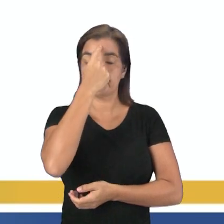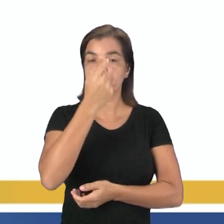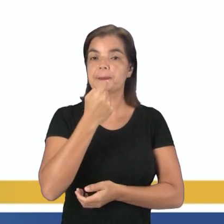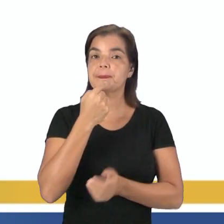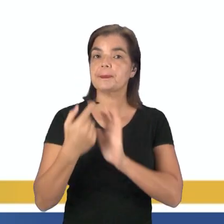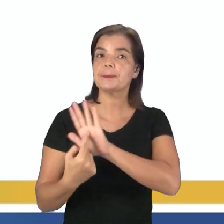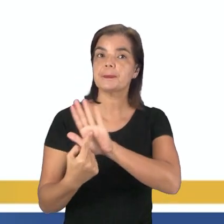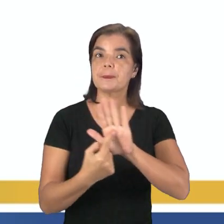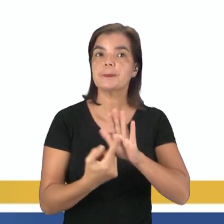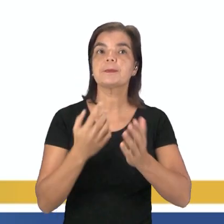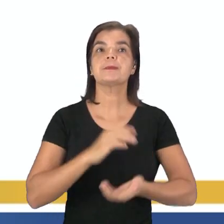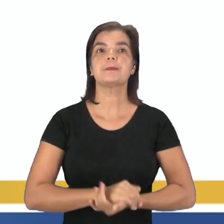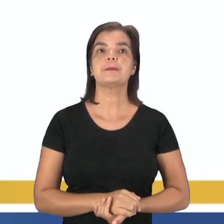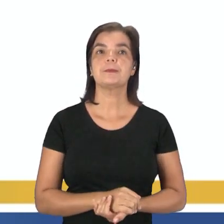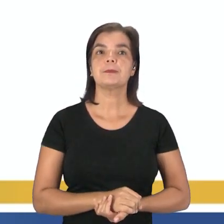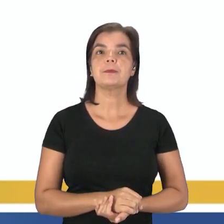foto,